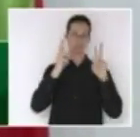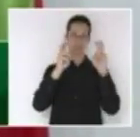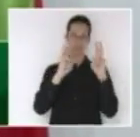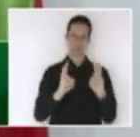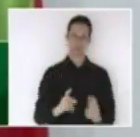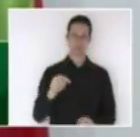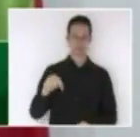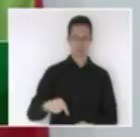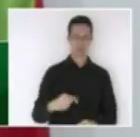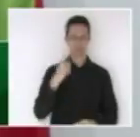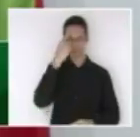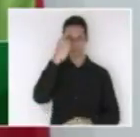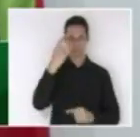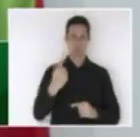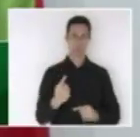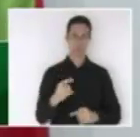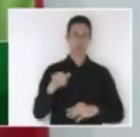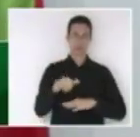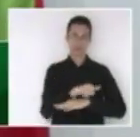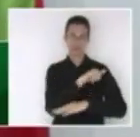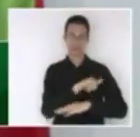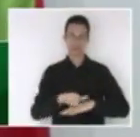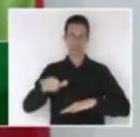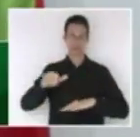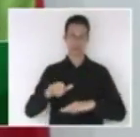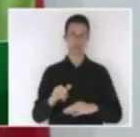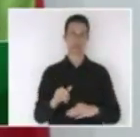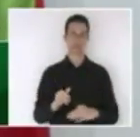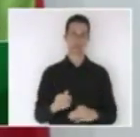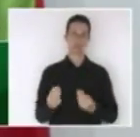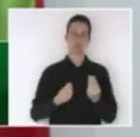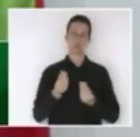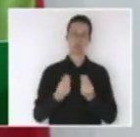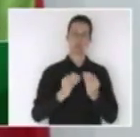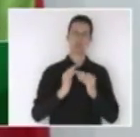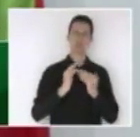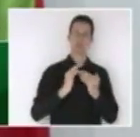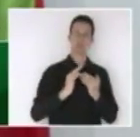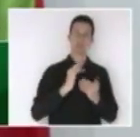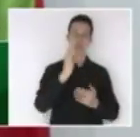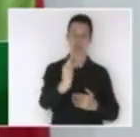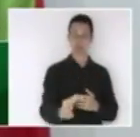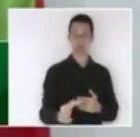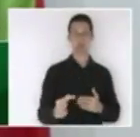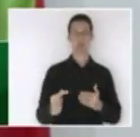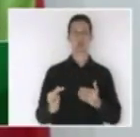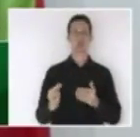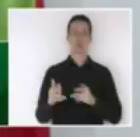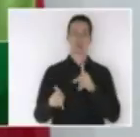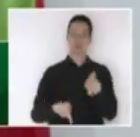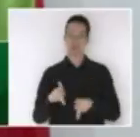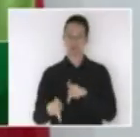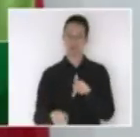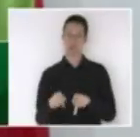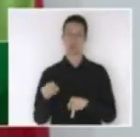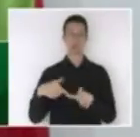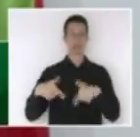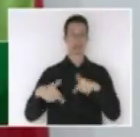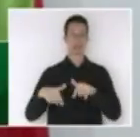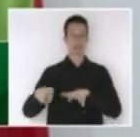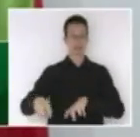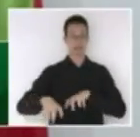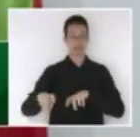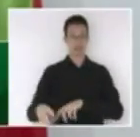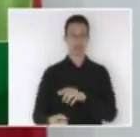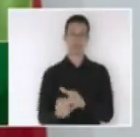estratégias sobre o futuro de quem produz alimento nesse país, da importância da segurança alimentar